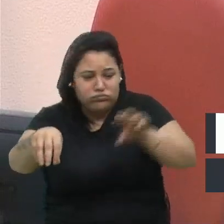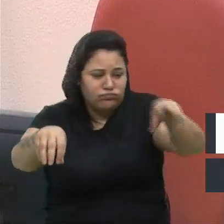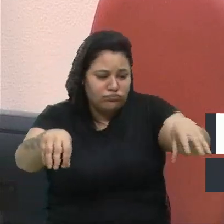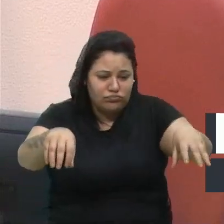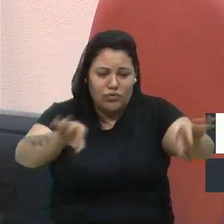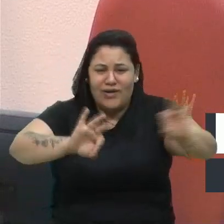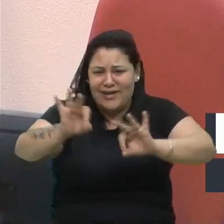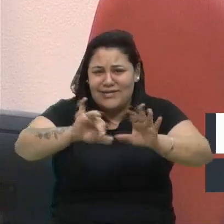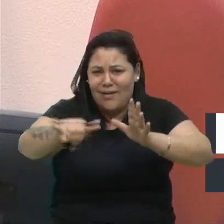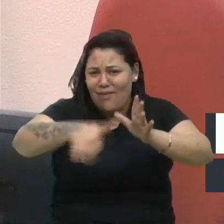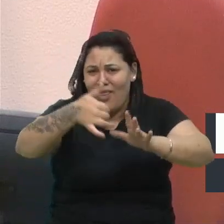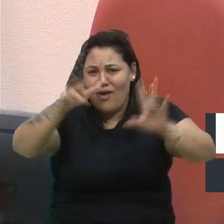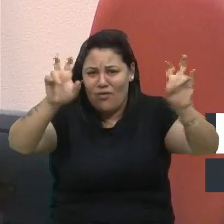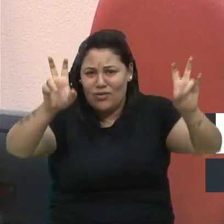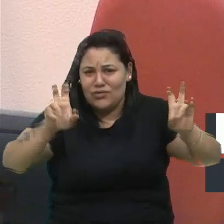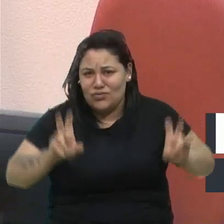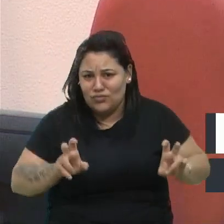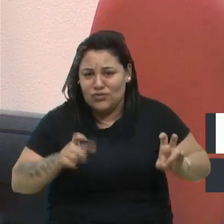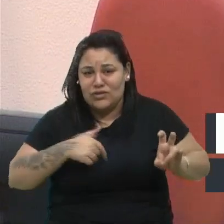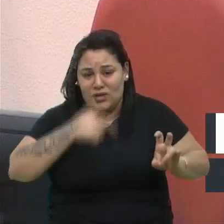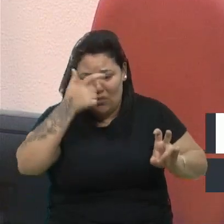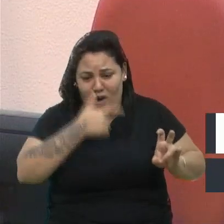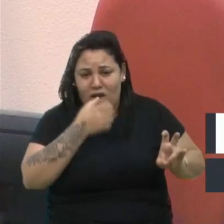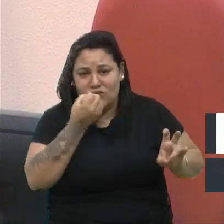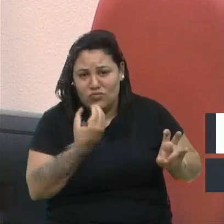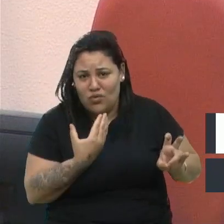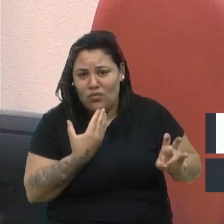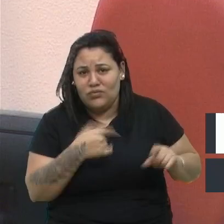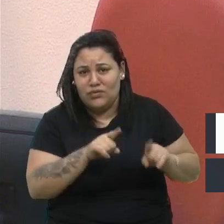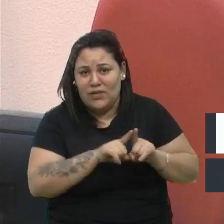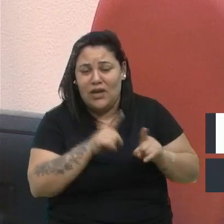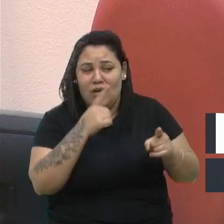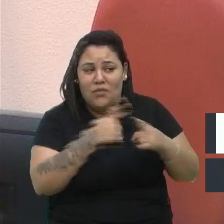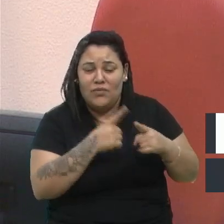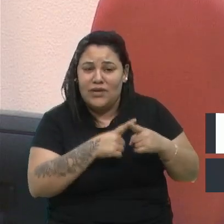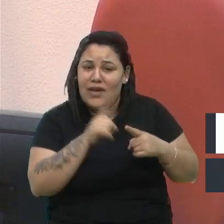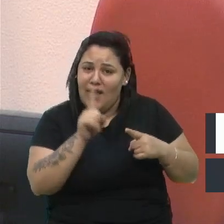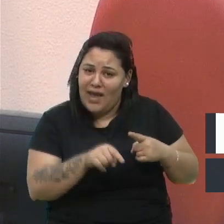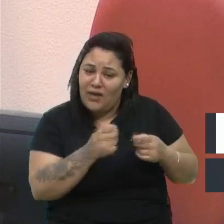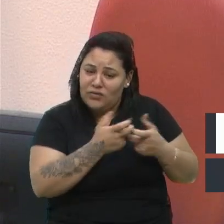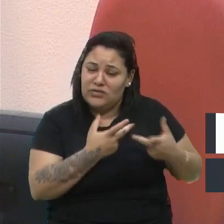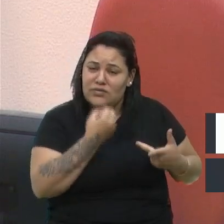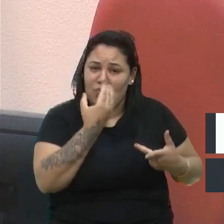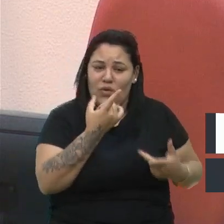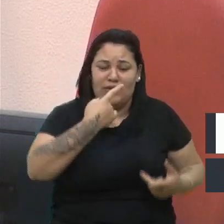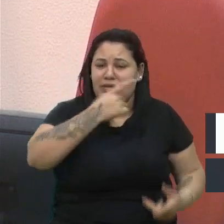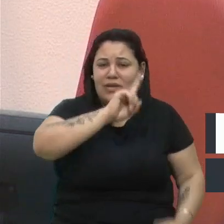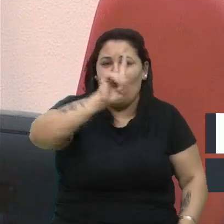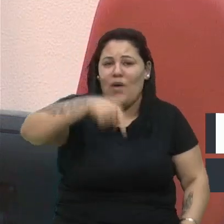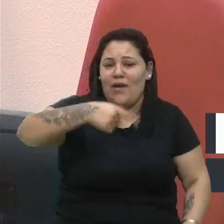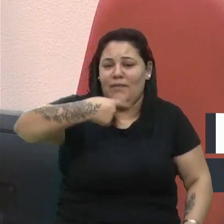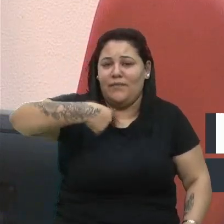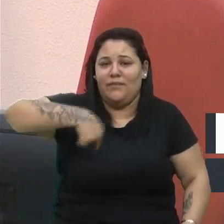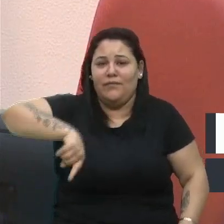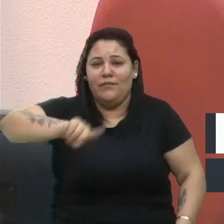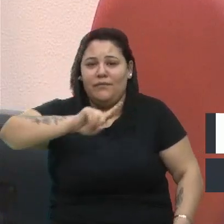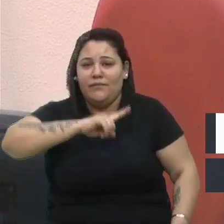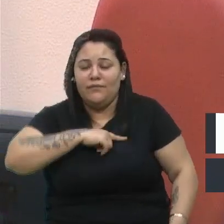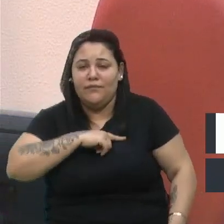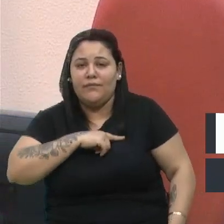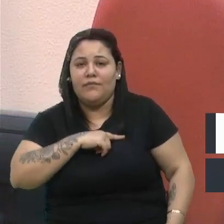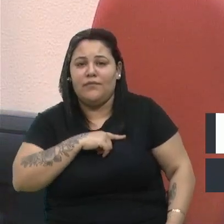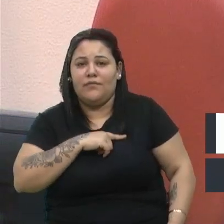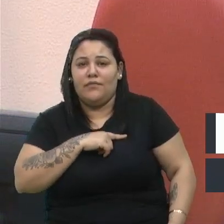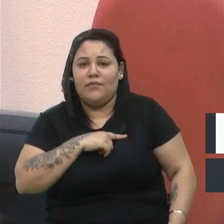enfim. E eu acho super positivo isso, porque é um ganho para as pessoas, não é para nós. Ah, mas não quer tanto serviço. Não, não é